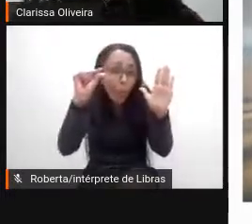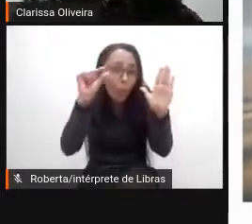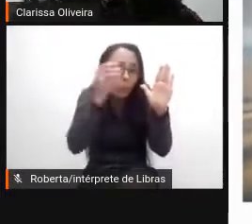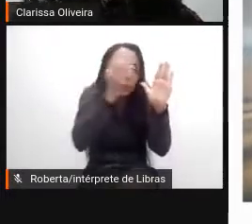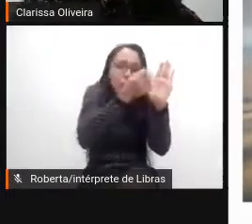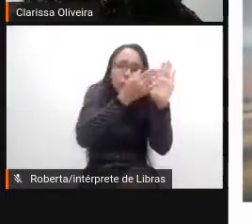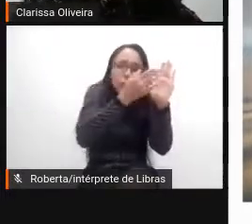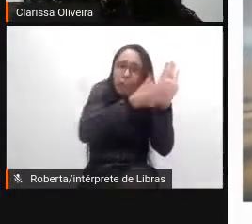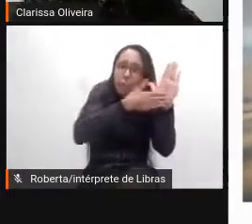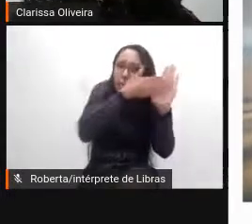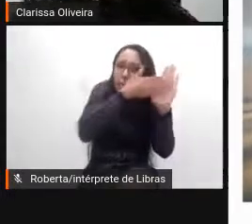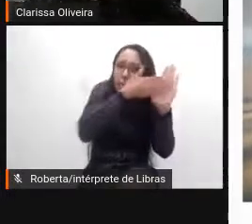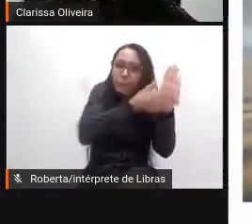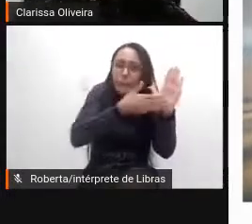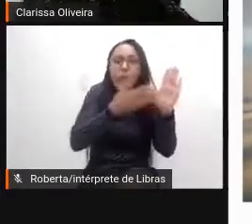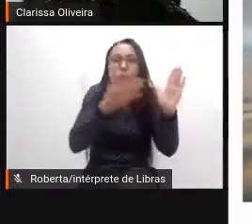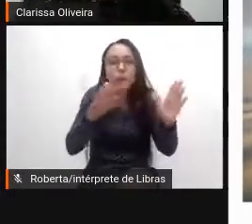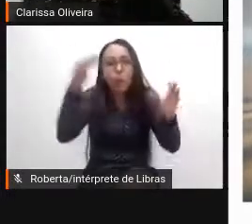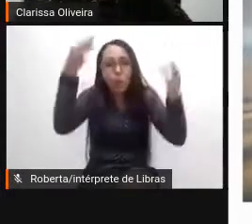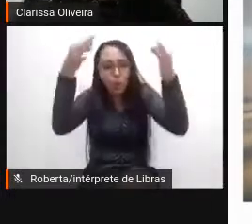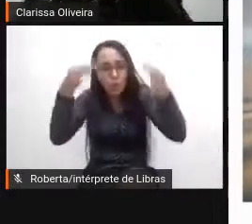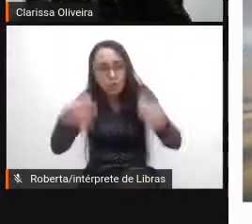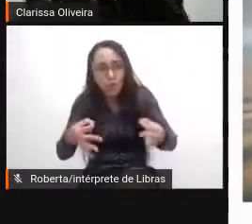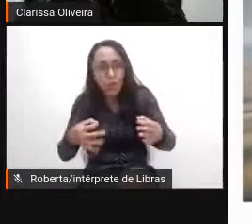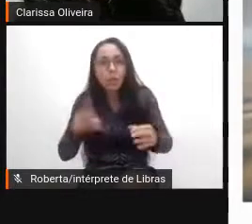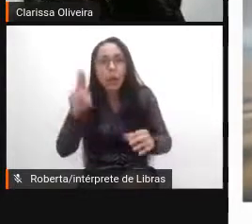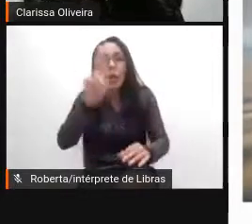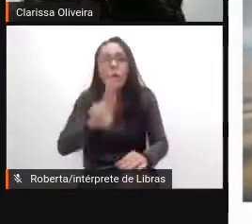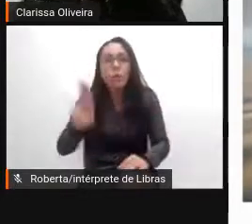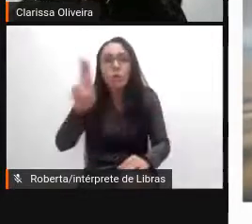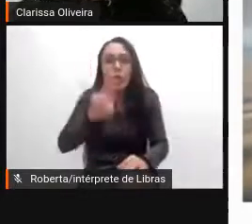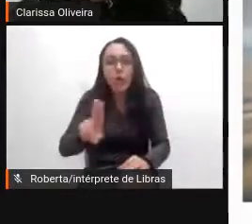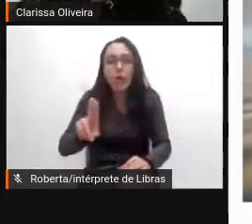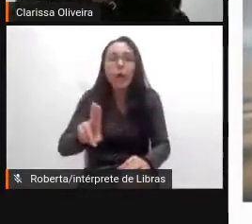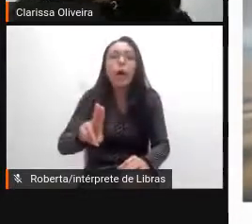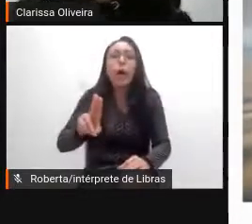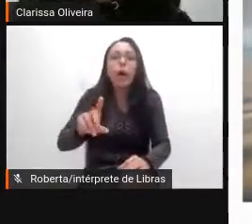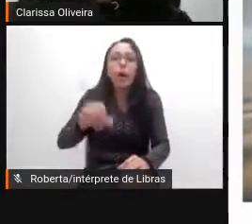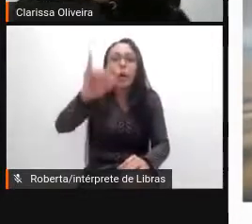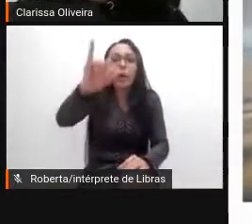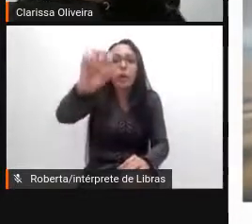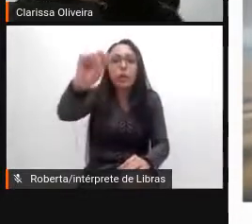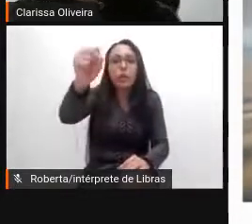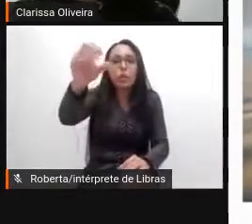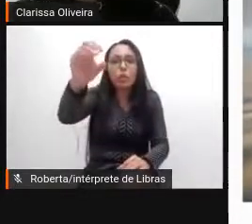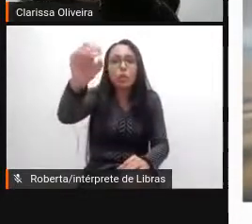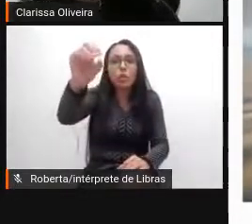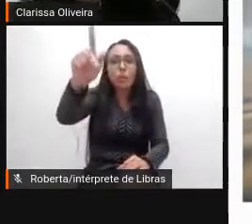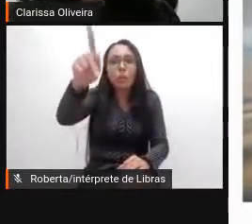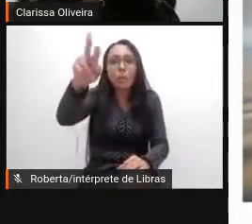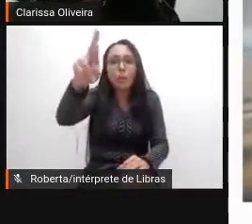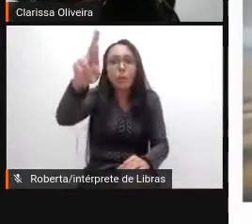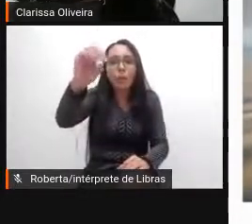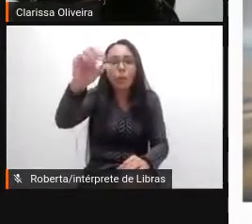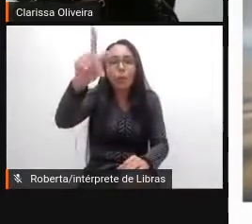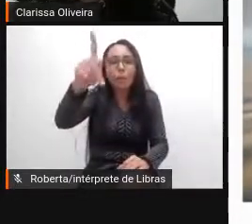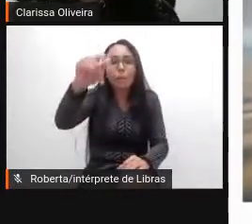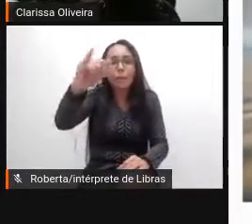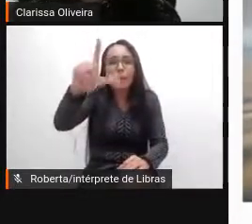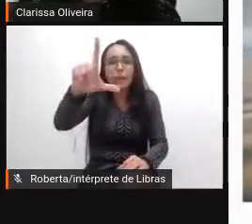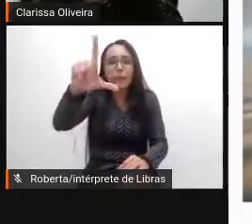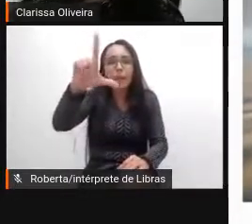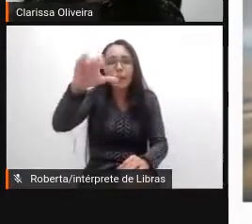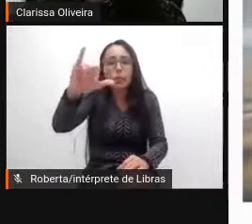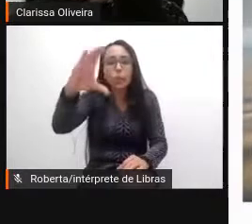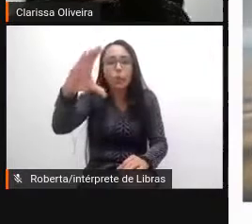ele. Então, o ideal mesmo é que você utilize o álcool isopropílico para limpar os telefones celulares, que é